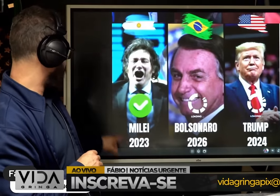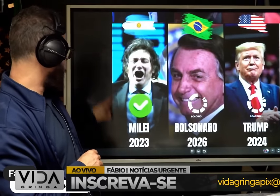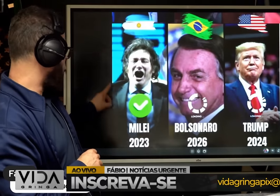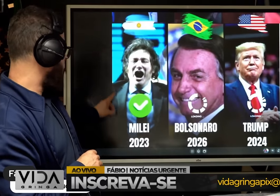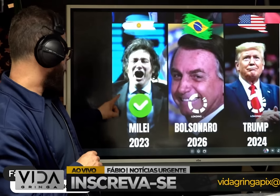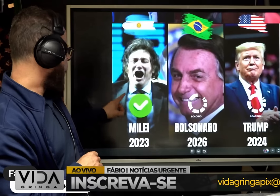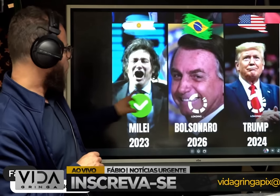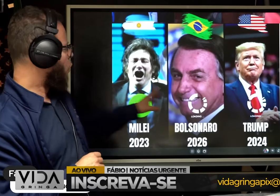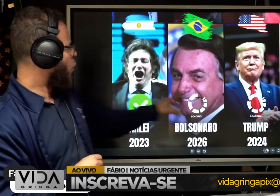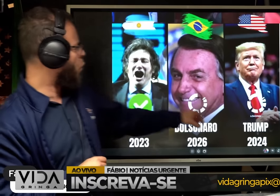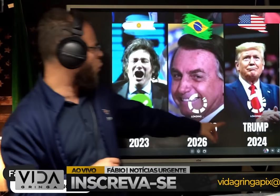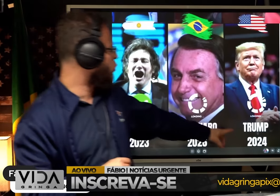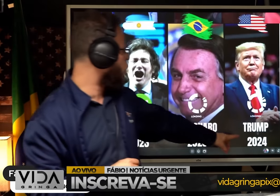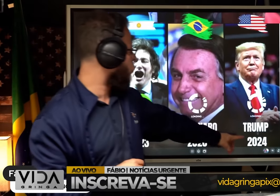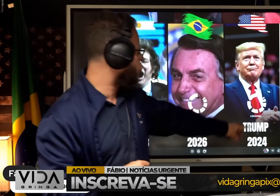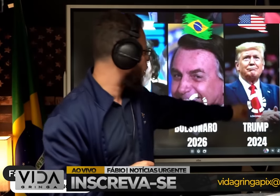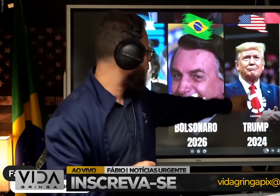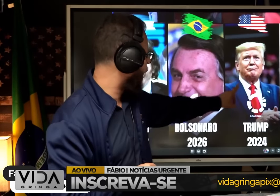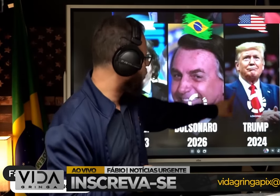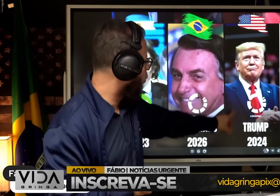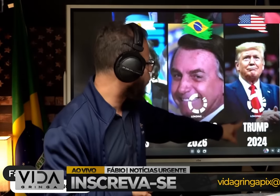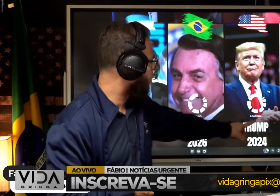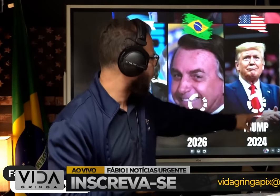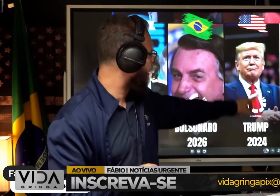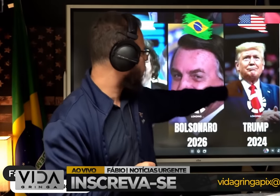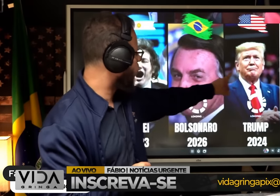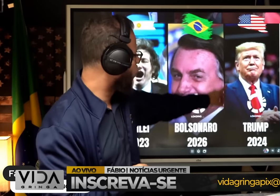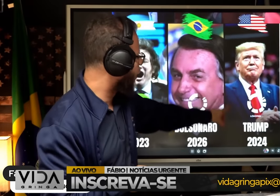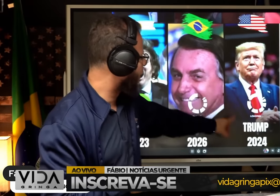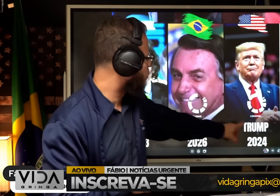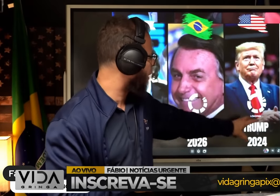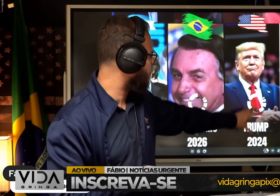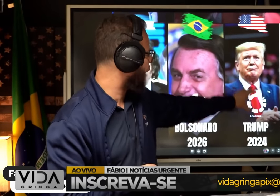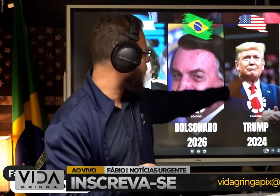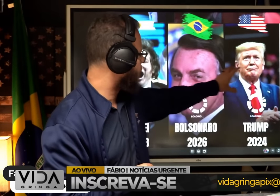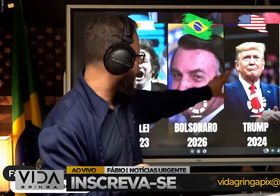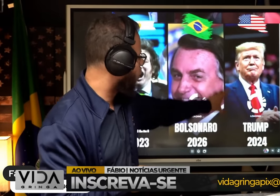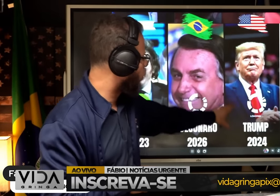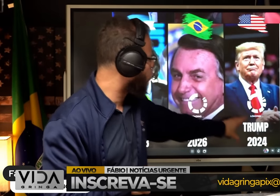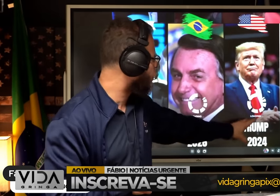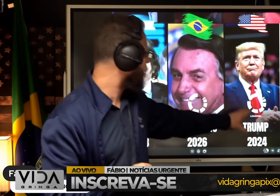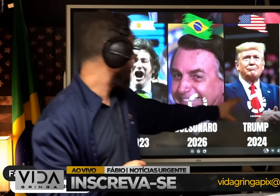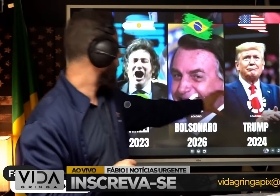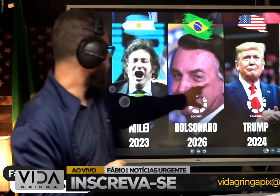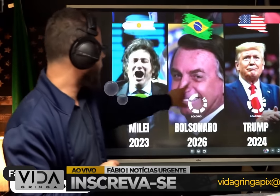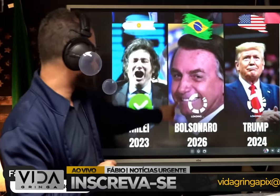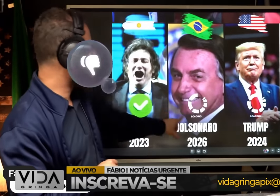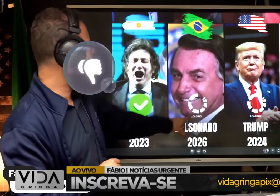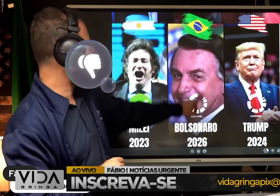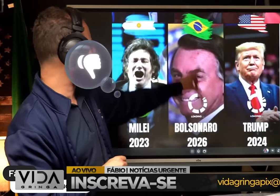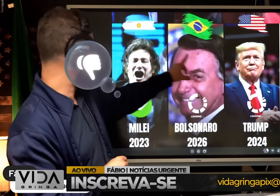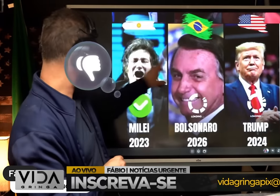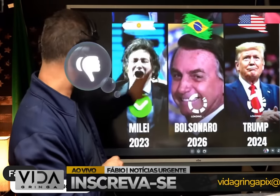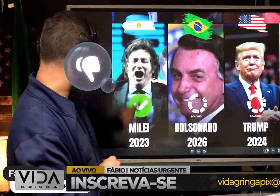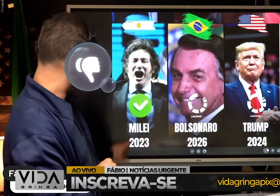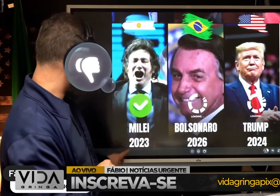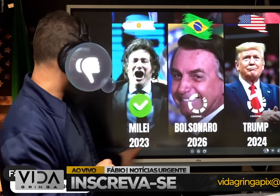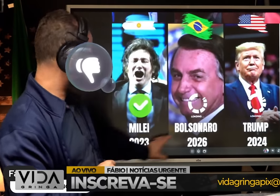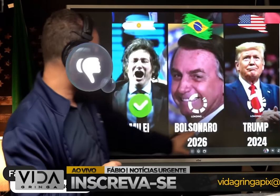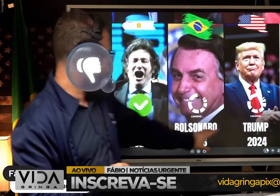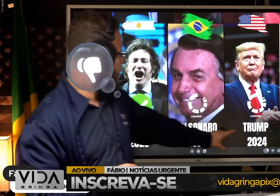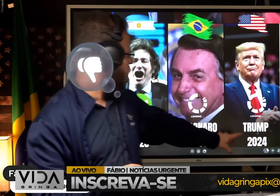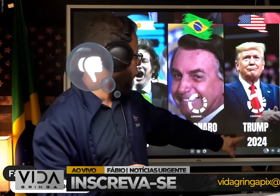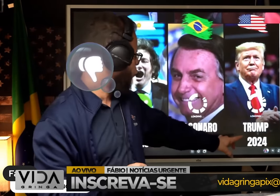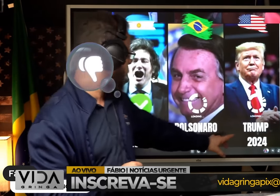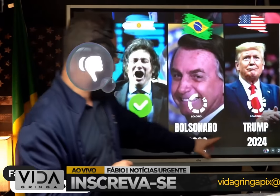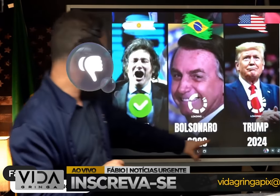Milei ganhou. O Donald Trump tá loading, tá vendo? O loirão tá loading e o Bolsonaro tá loading.